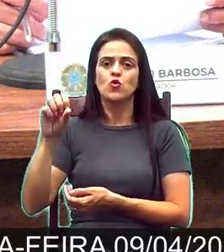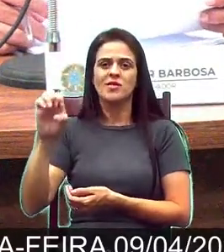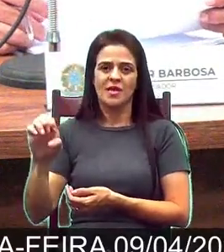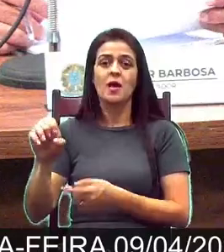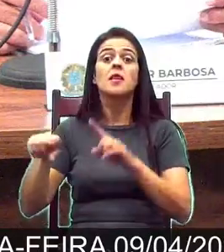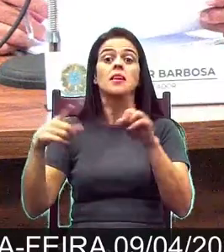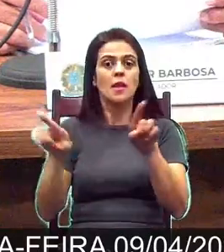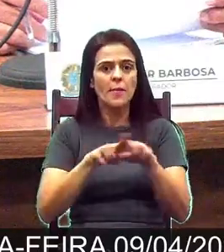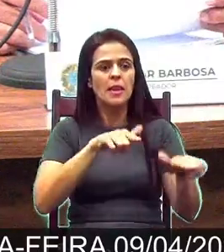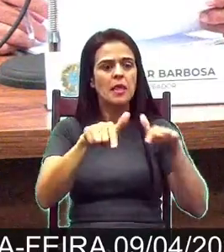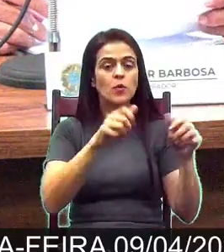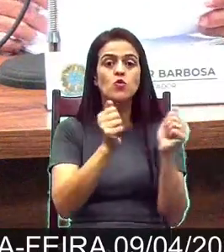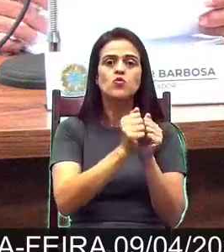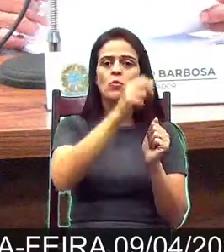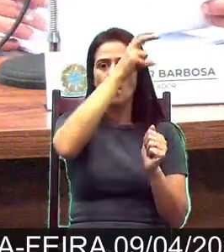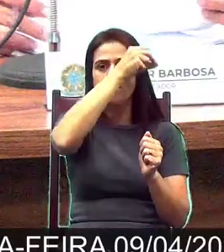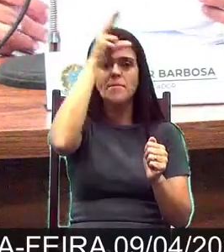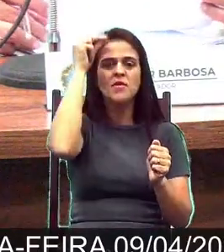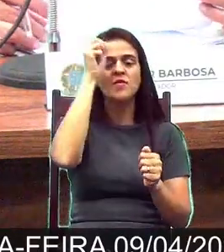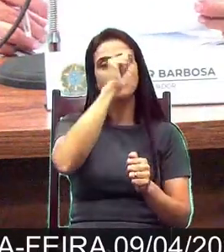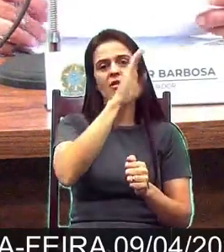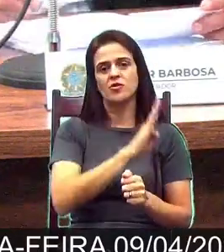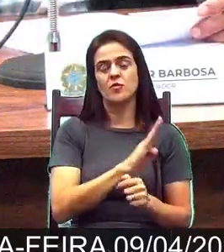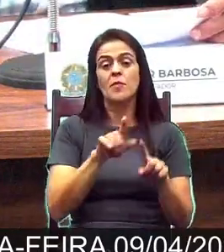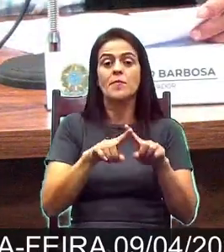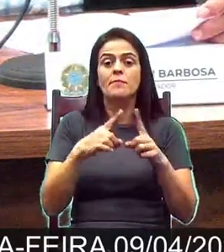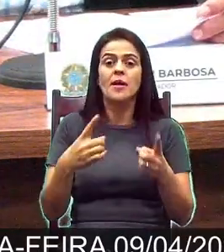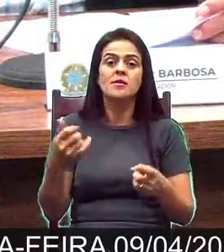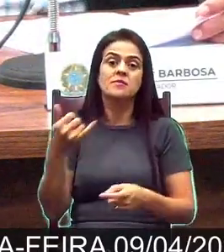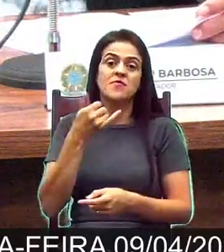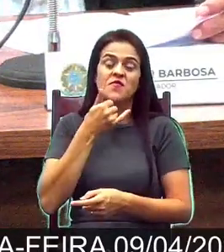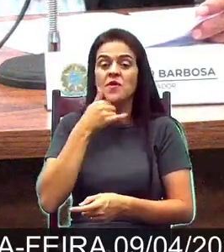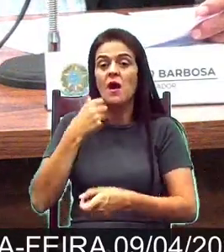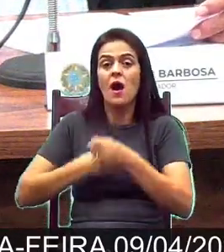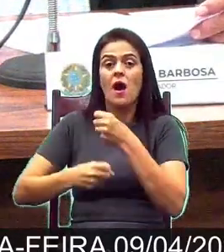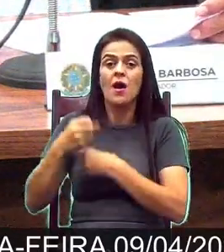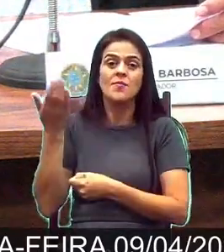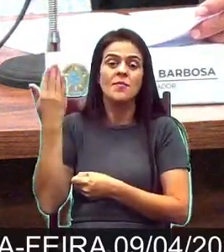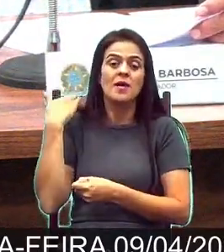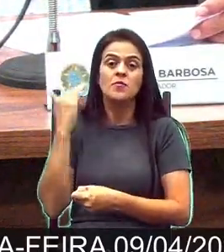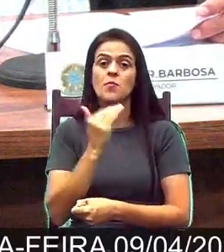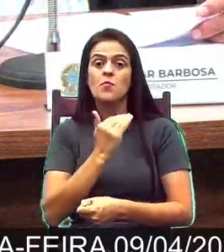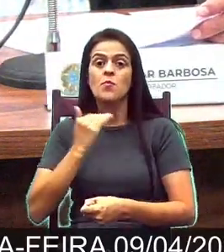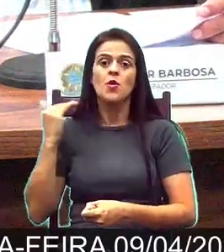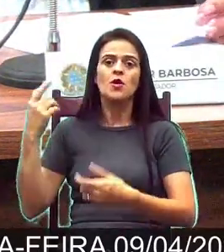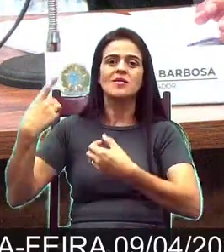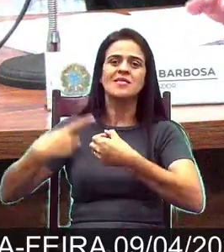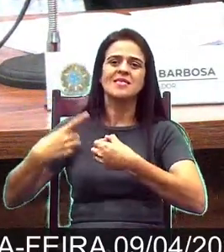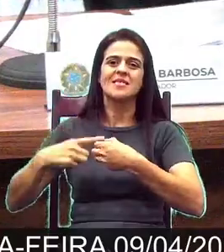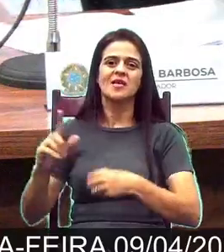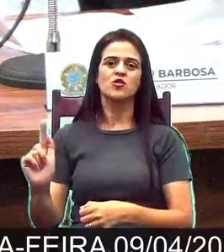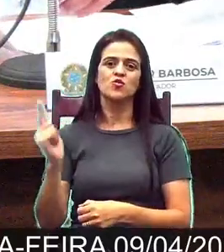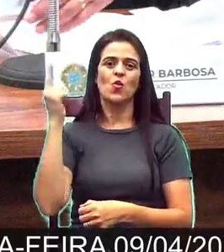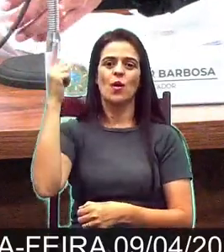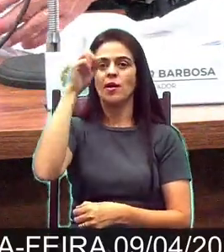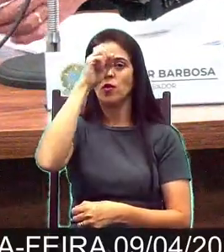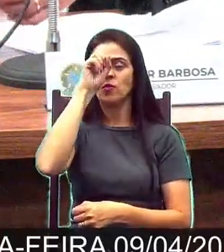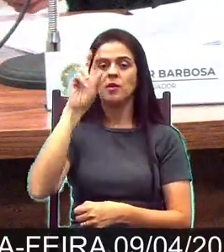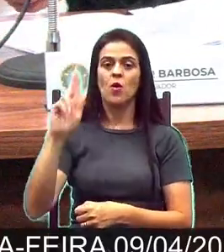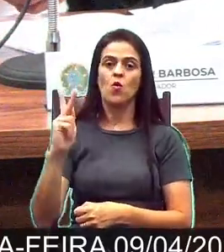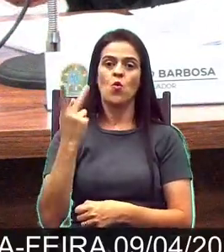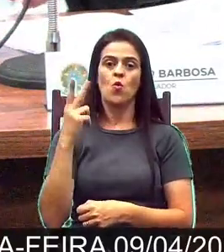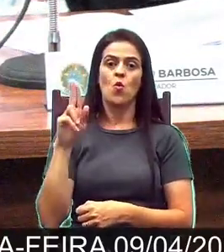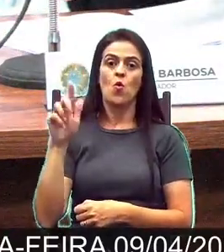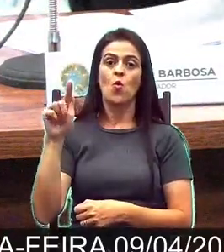dia 13 de dezembro de 2003, Braulio nos deixou, né? Veio a óbito em Goiânia, no Hospital Hugo, devido à consequência de um